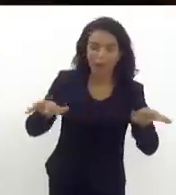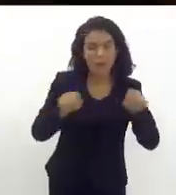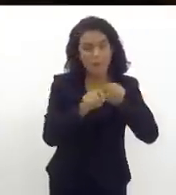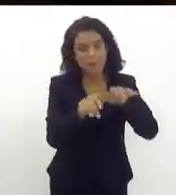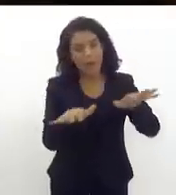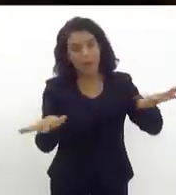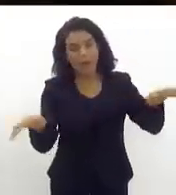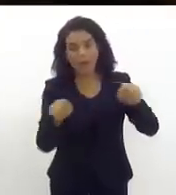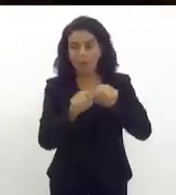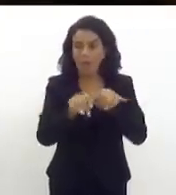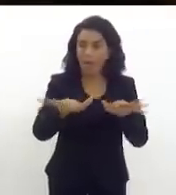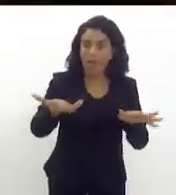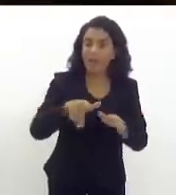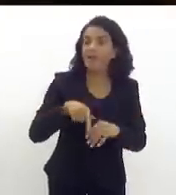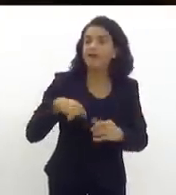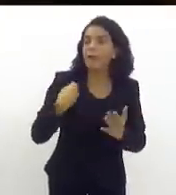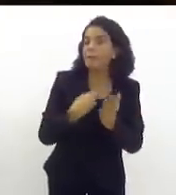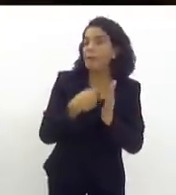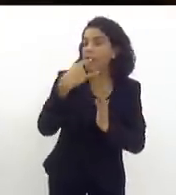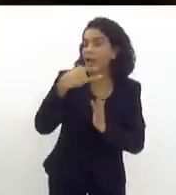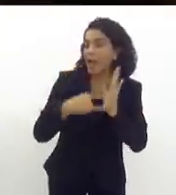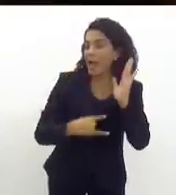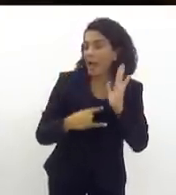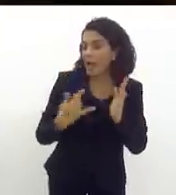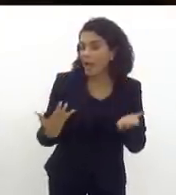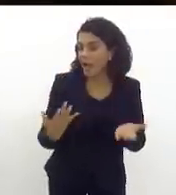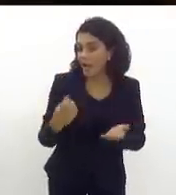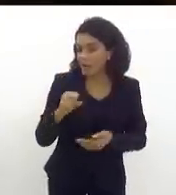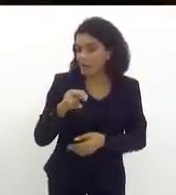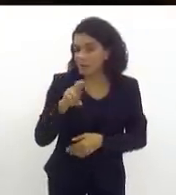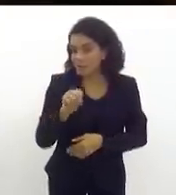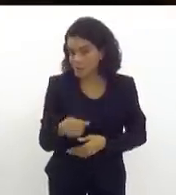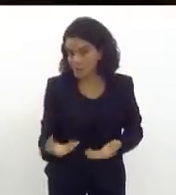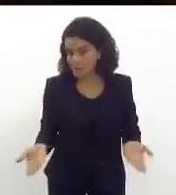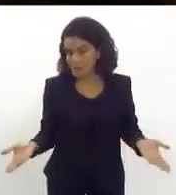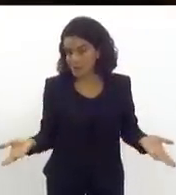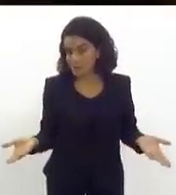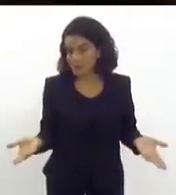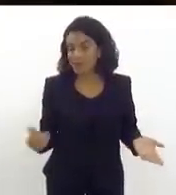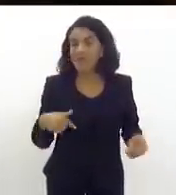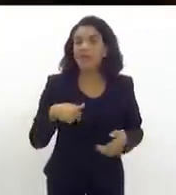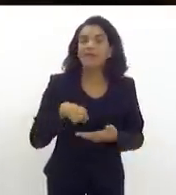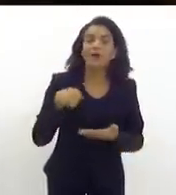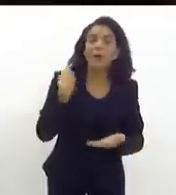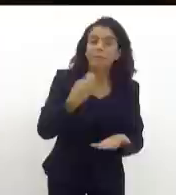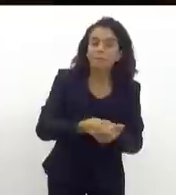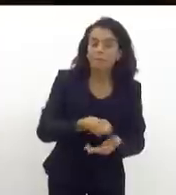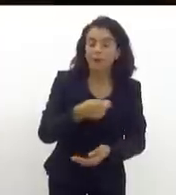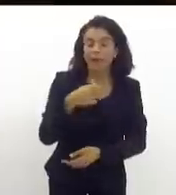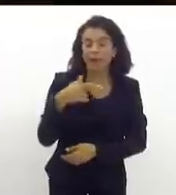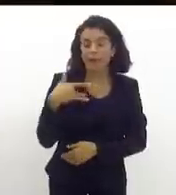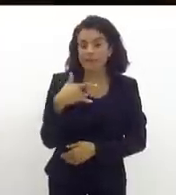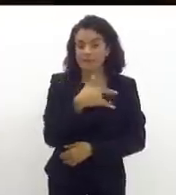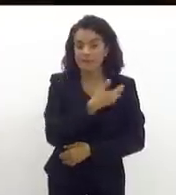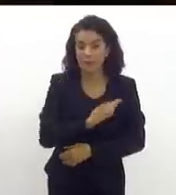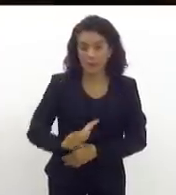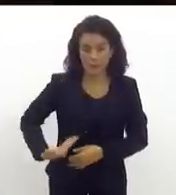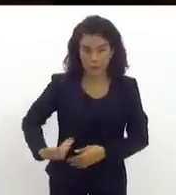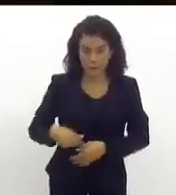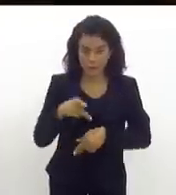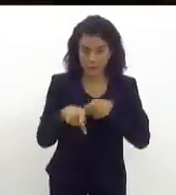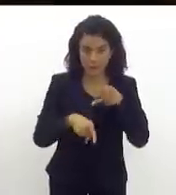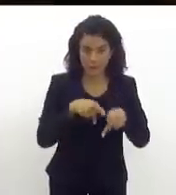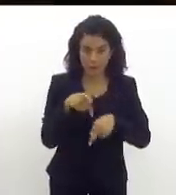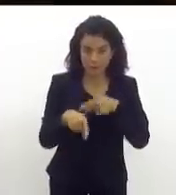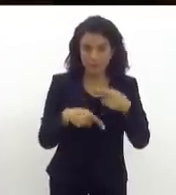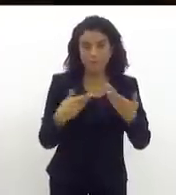pagar a despesa do SUS quem vai pagar a saúde pública da população